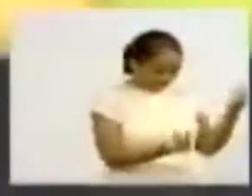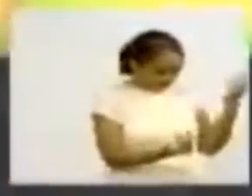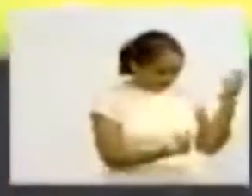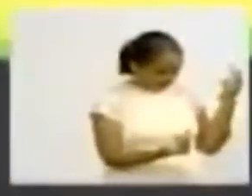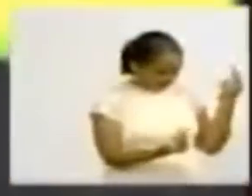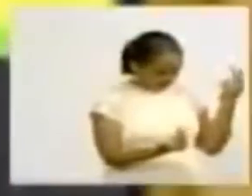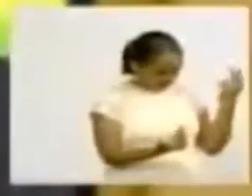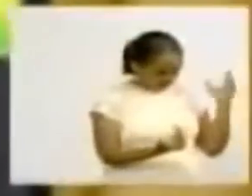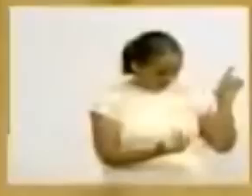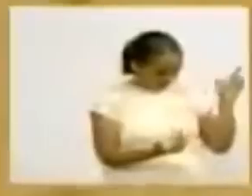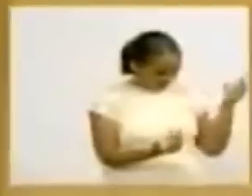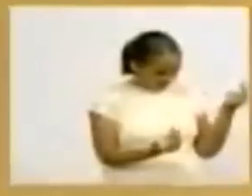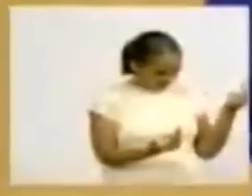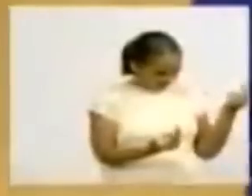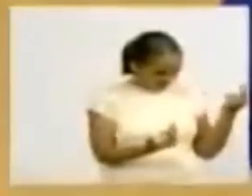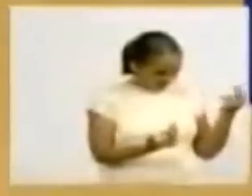viu?